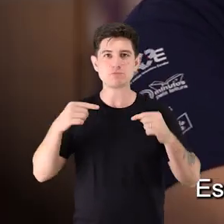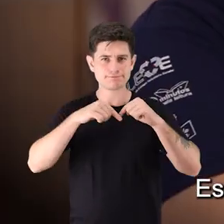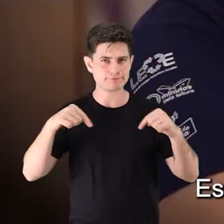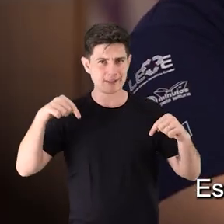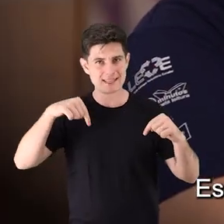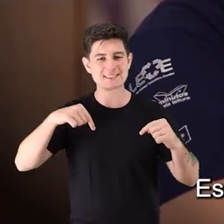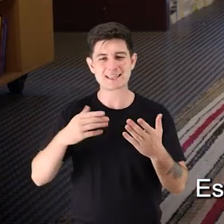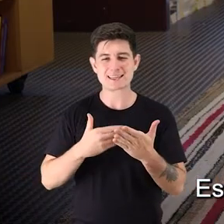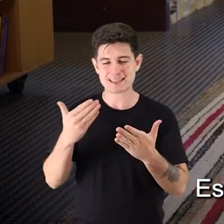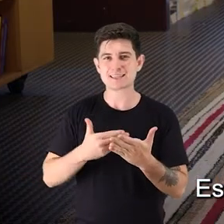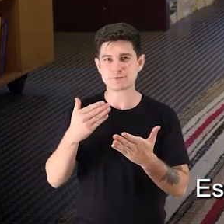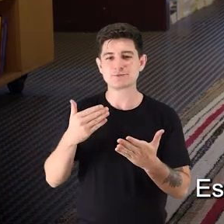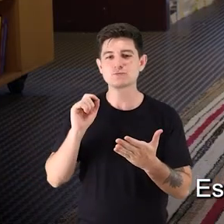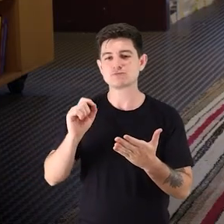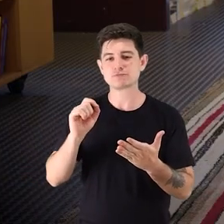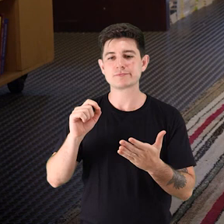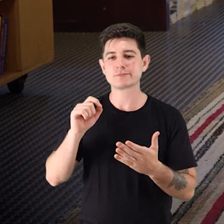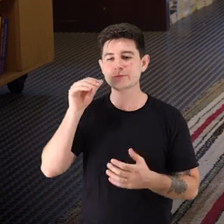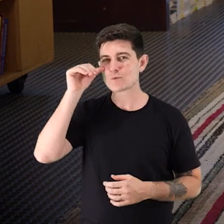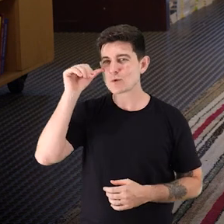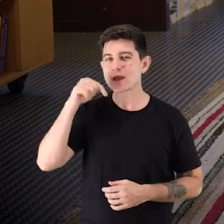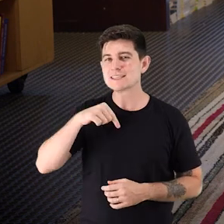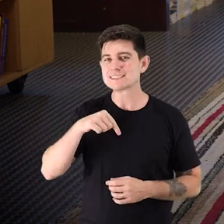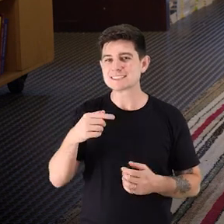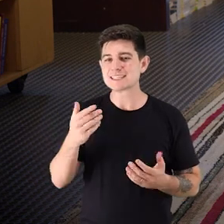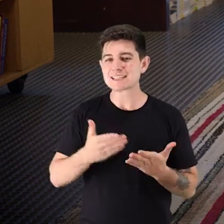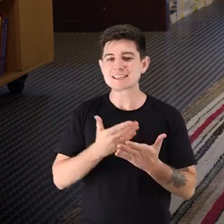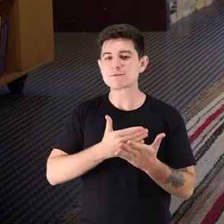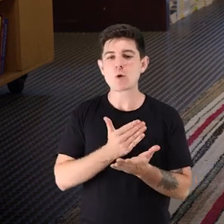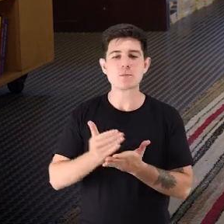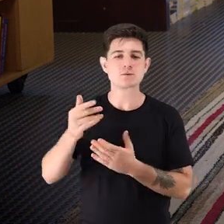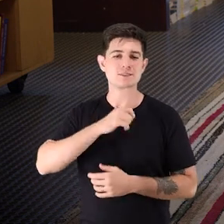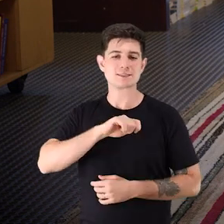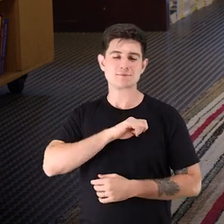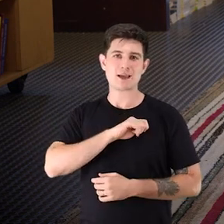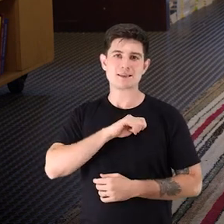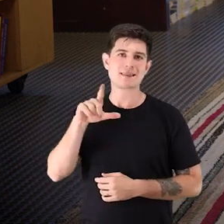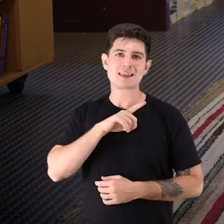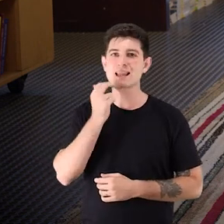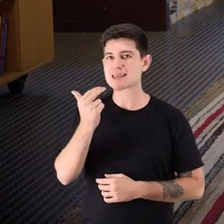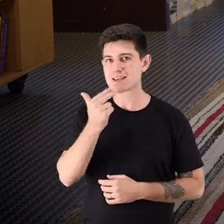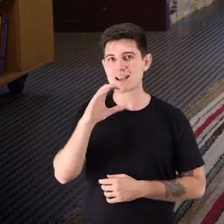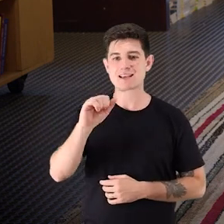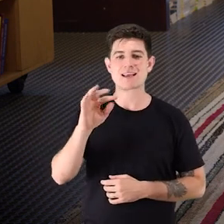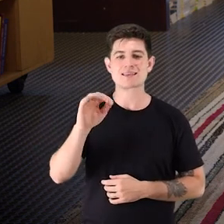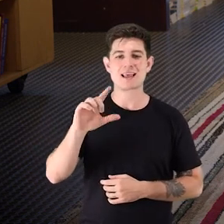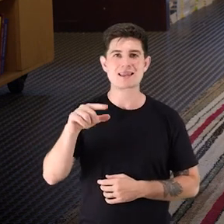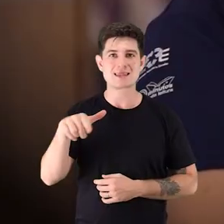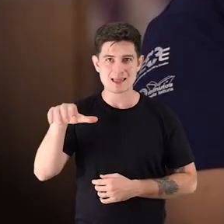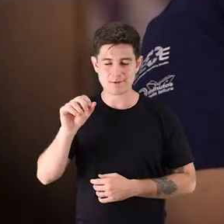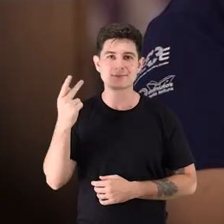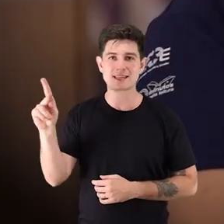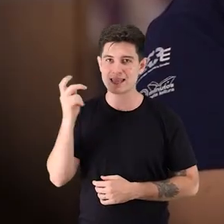La Niña Huracán e El Niño Esponja, é curiosidade, esse livro, quando ele sai na Espanha, ele sempre sai em catalão